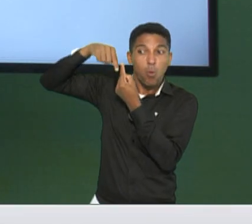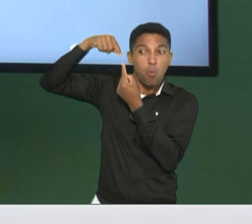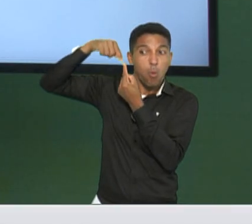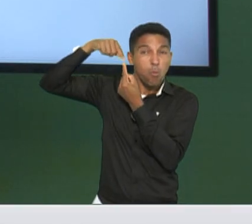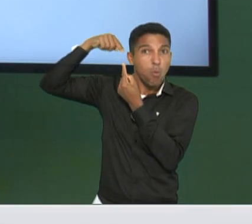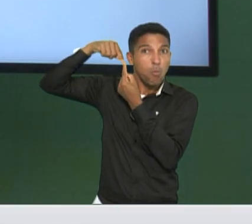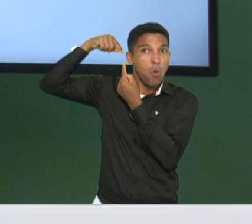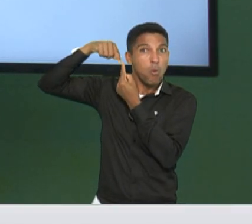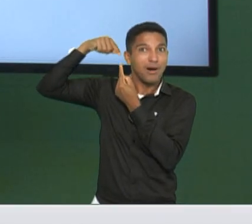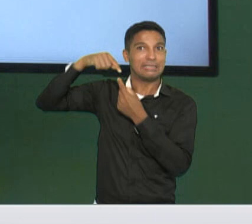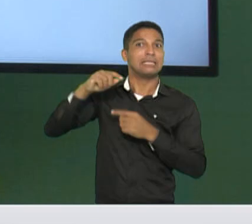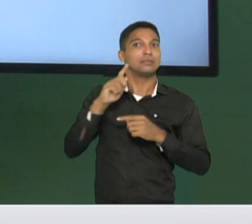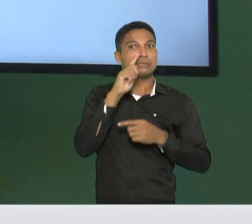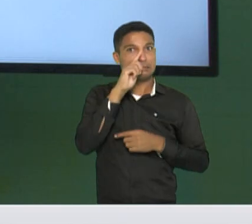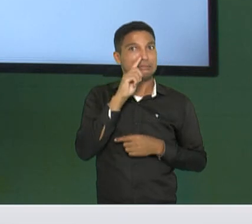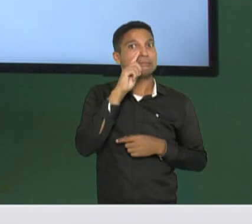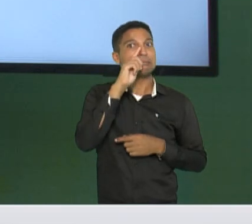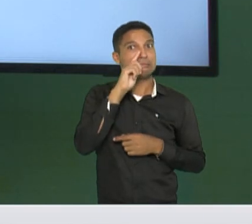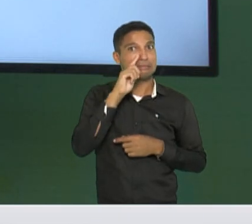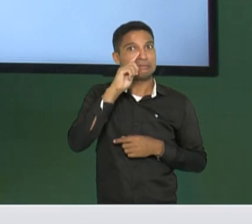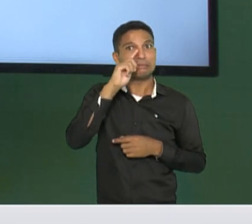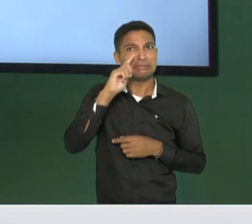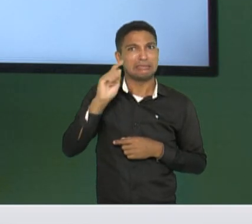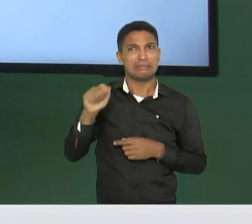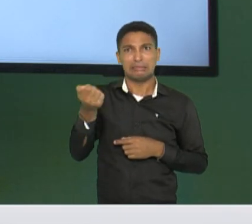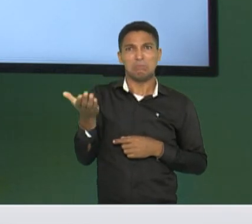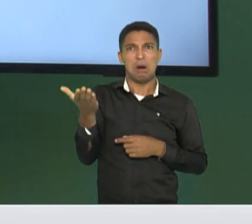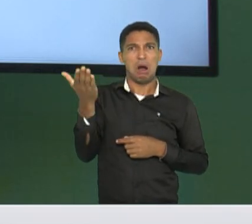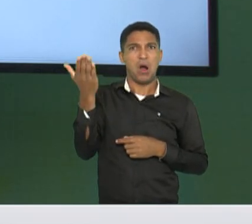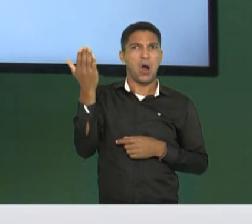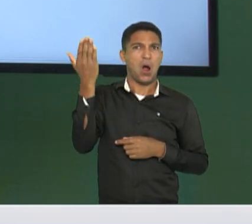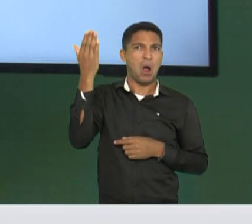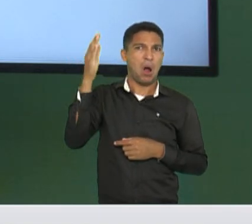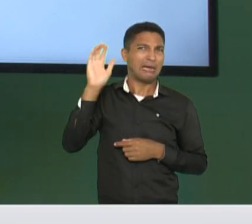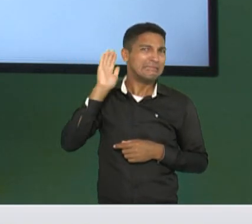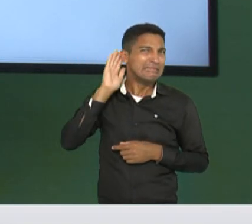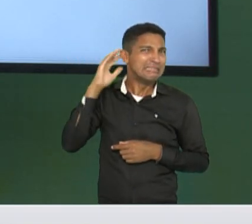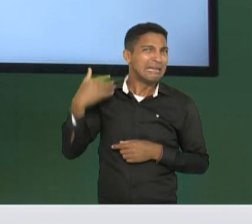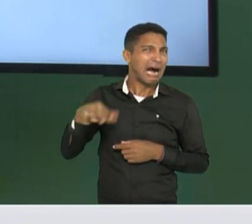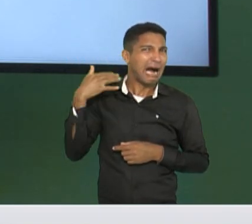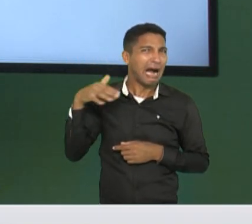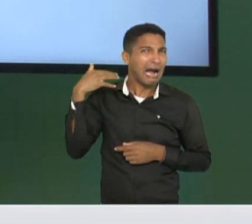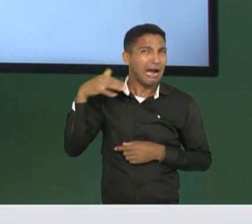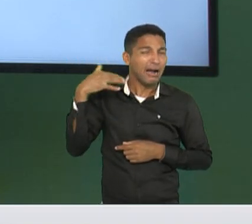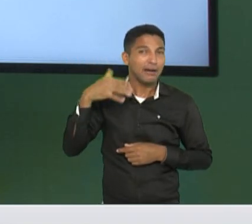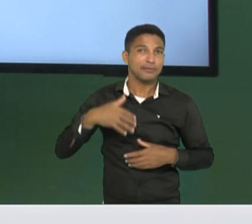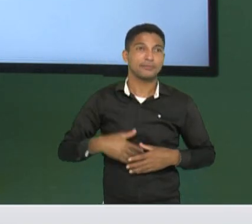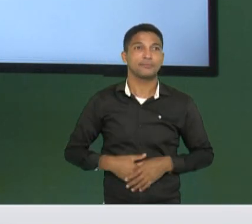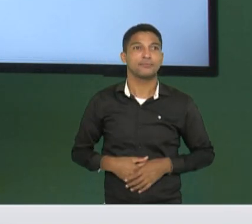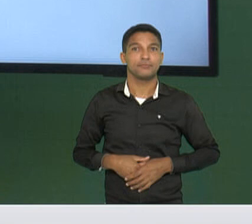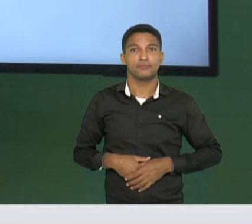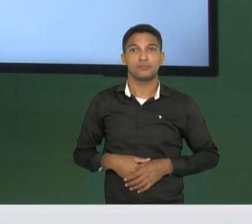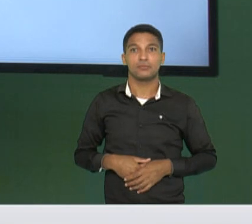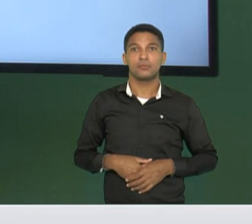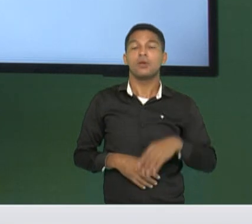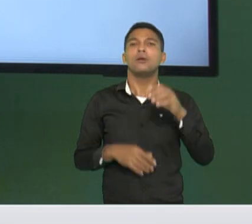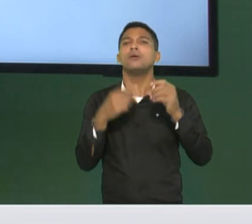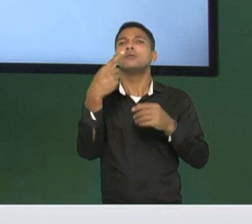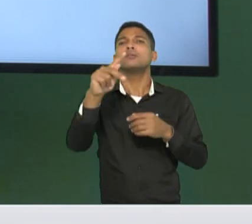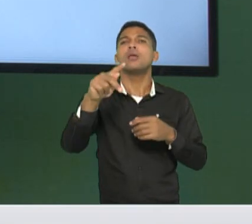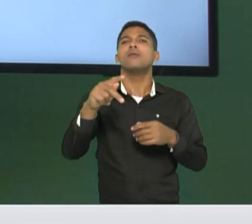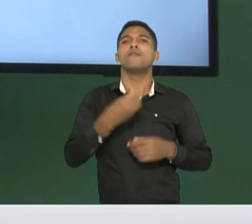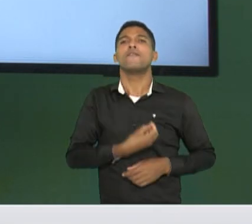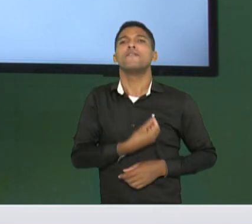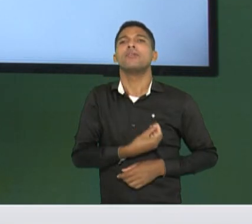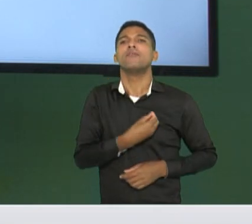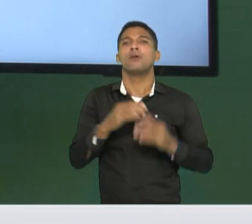ouvidos. Olha lá, gente, se a gente pudesse medir, né, quantos decibéis está no ambiente que você se encontra, só para ver se de repente não